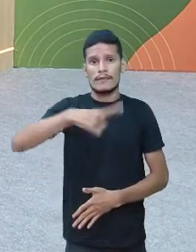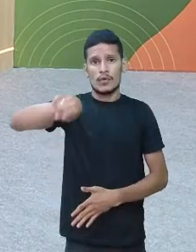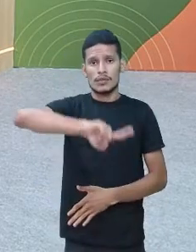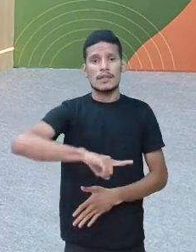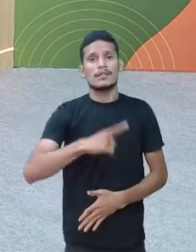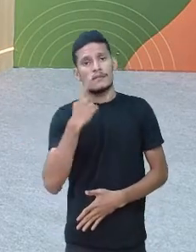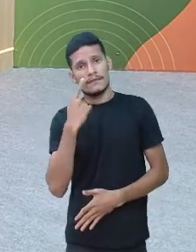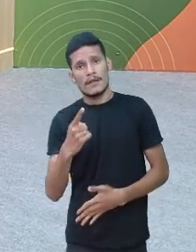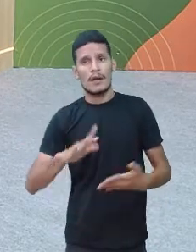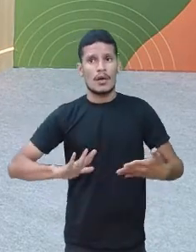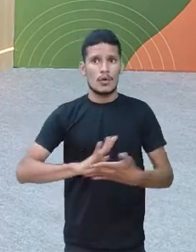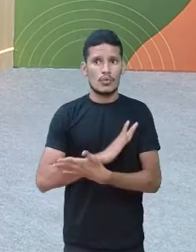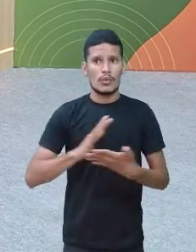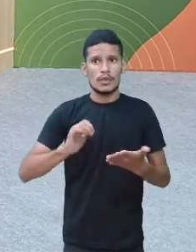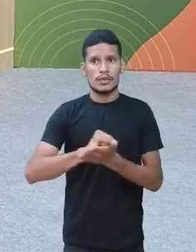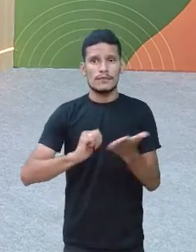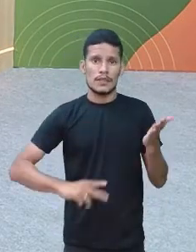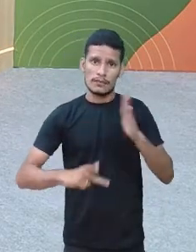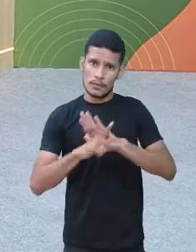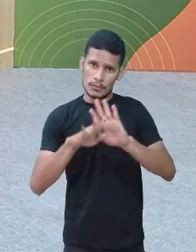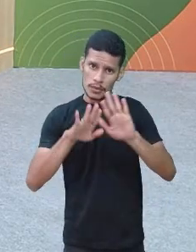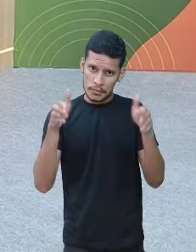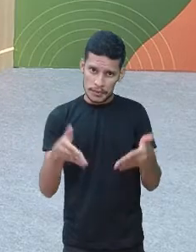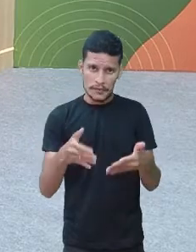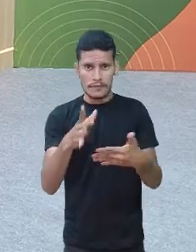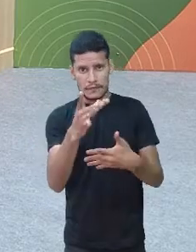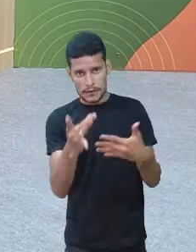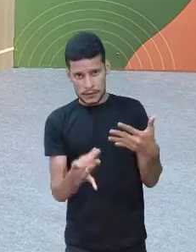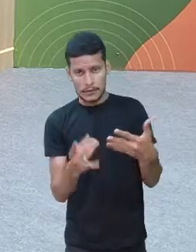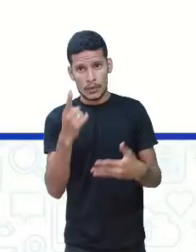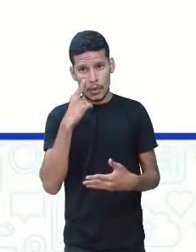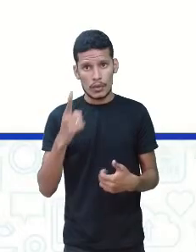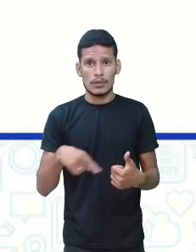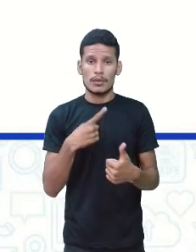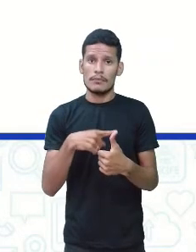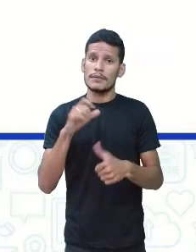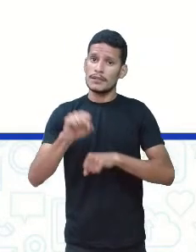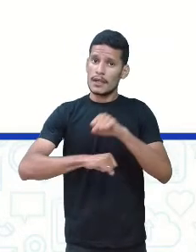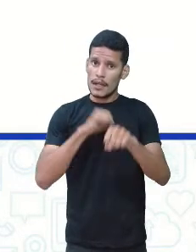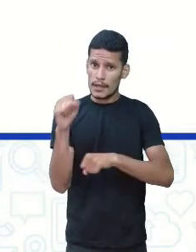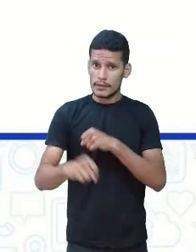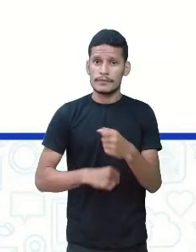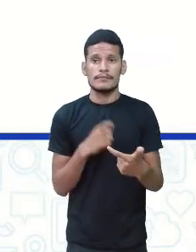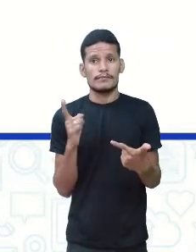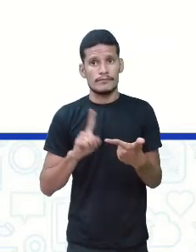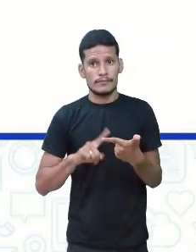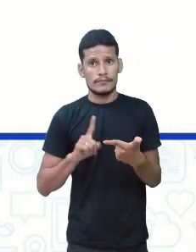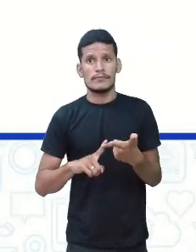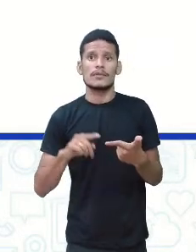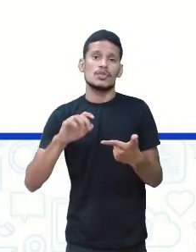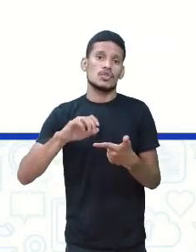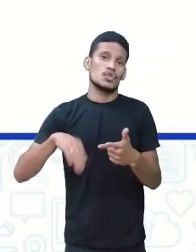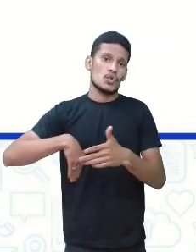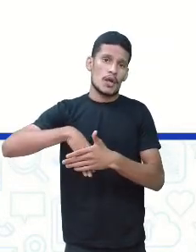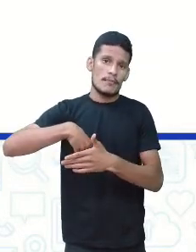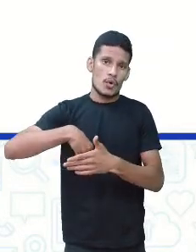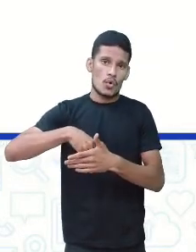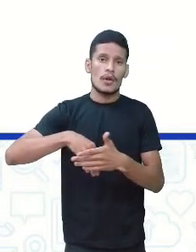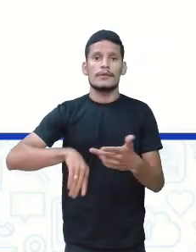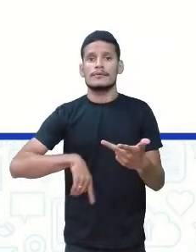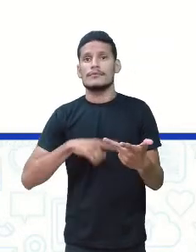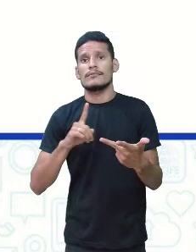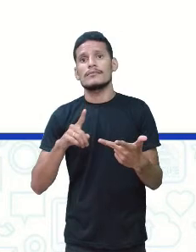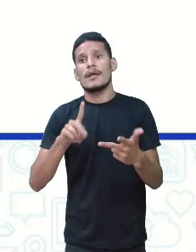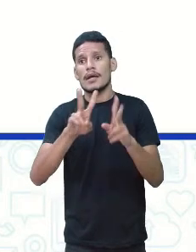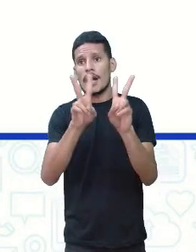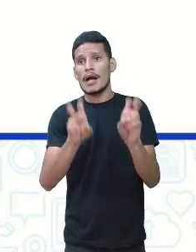de algumas atividades específicas, né? Temos aí andar de bicicleta, né? O joga bola, que está entre aspas, porque eu